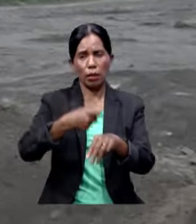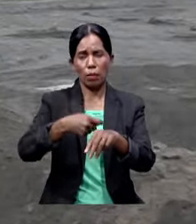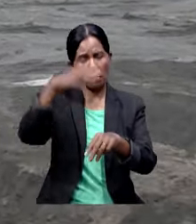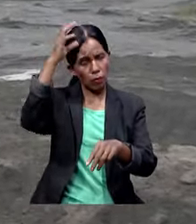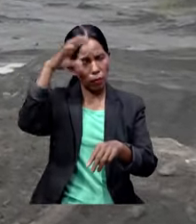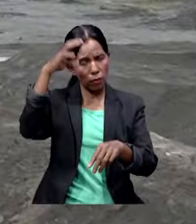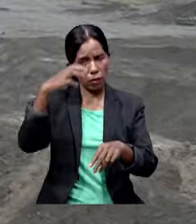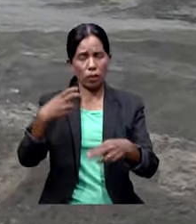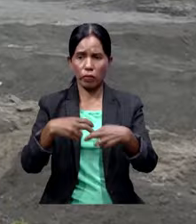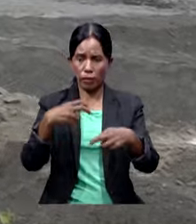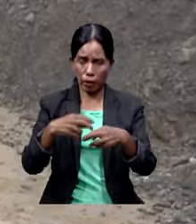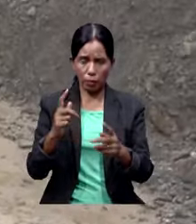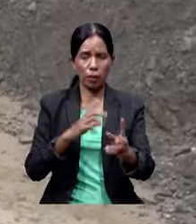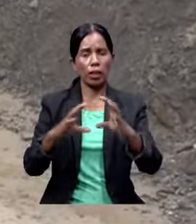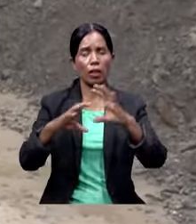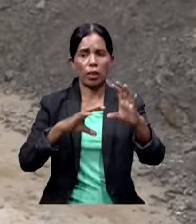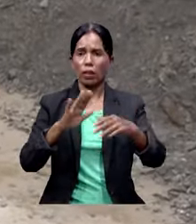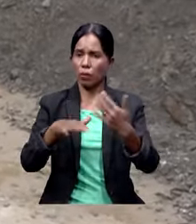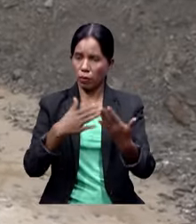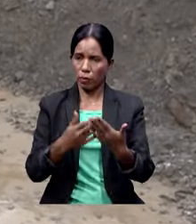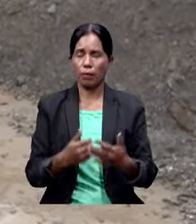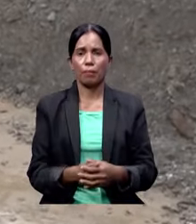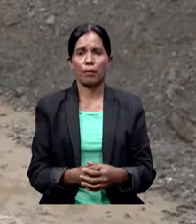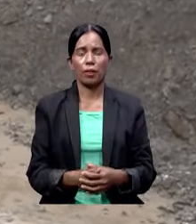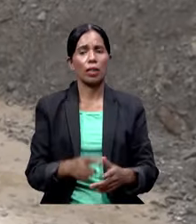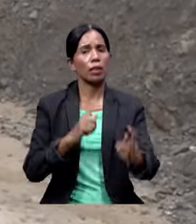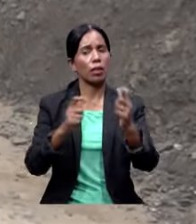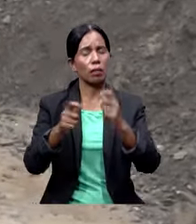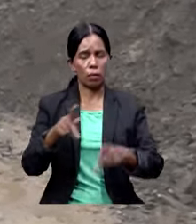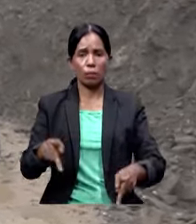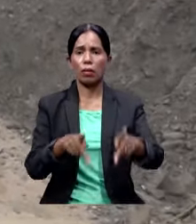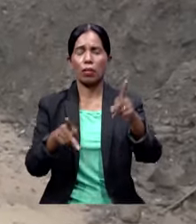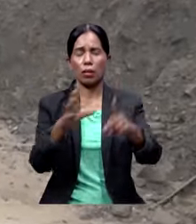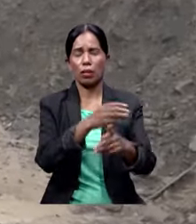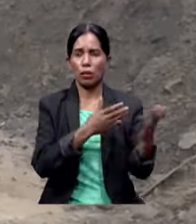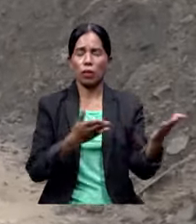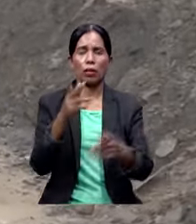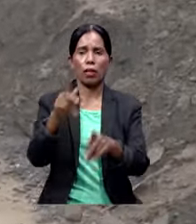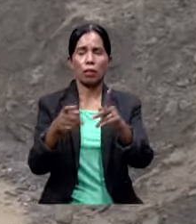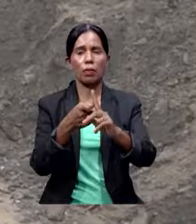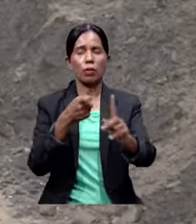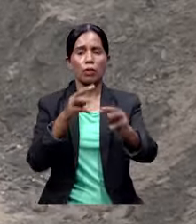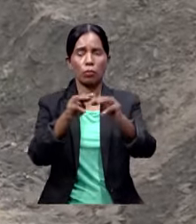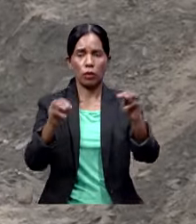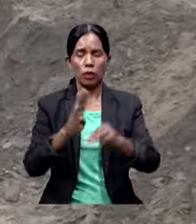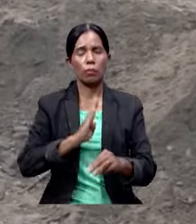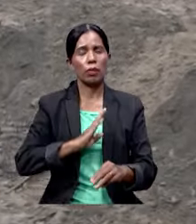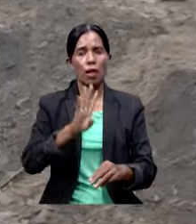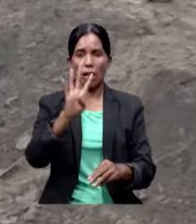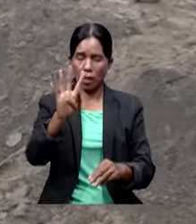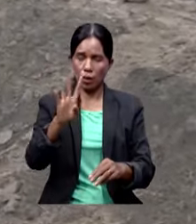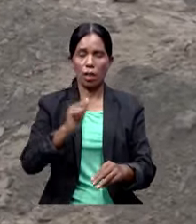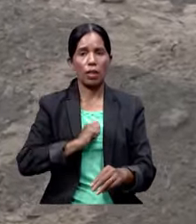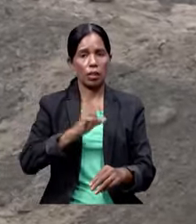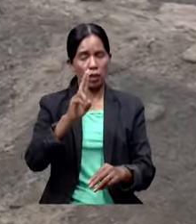movimento transporte público no privado será. Durante ne transporte público ne be transporta comunidade husi município hat, hanesa